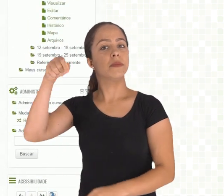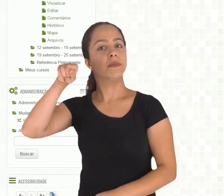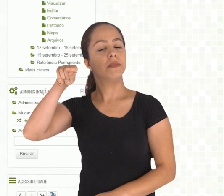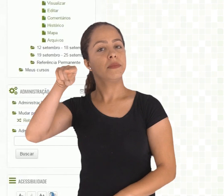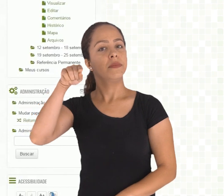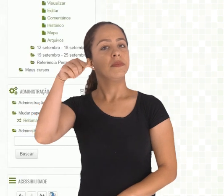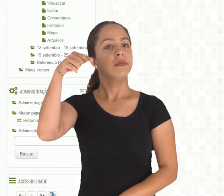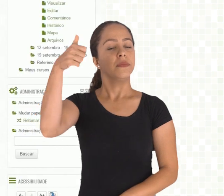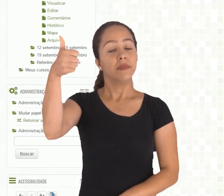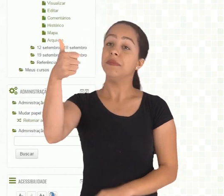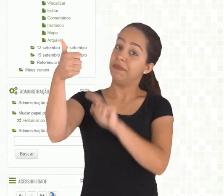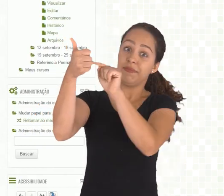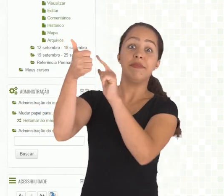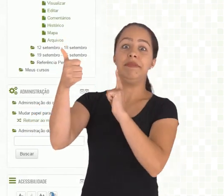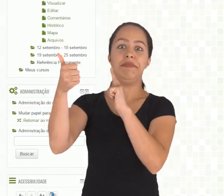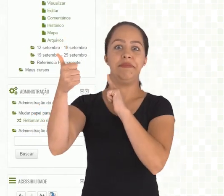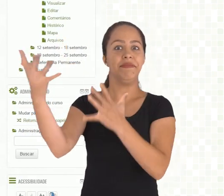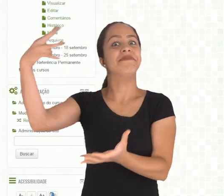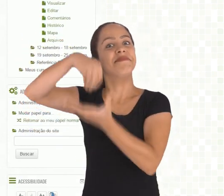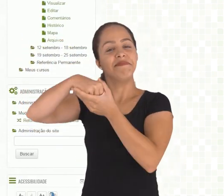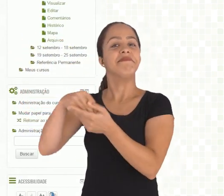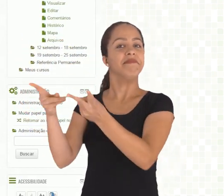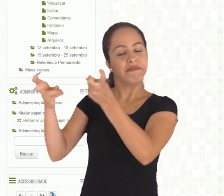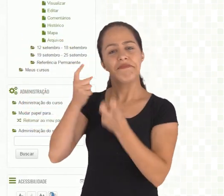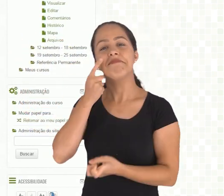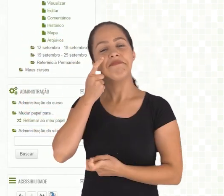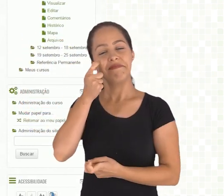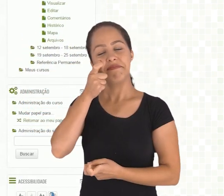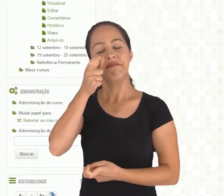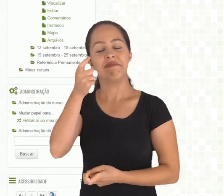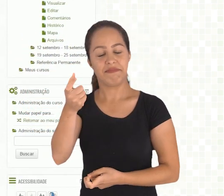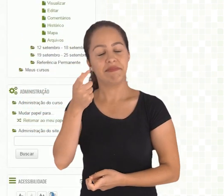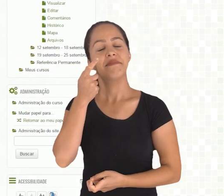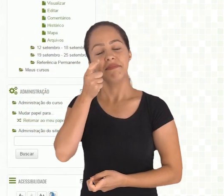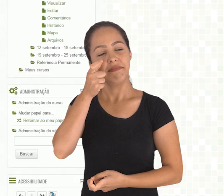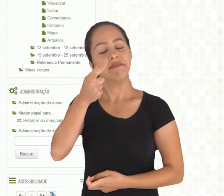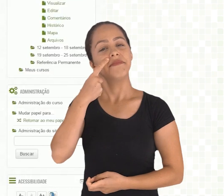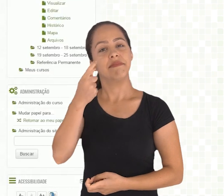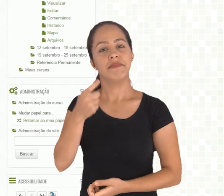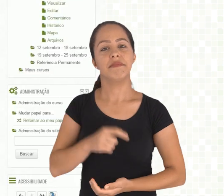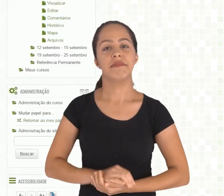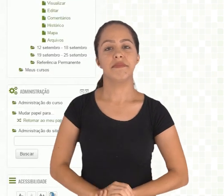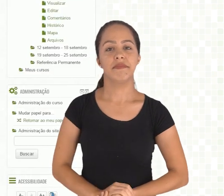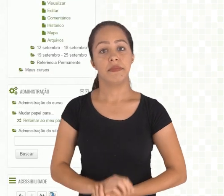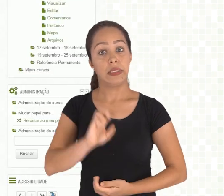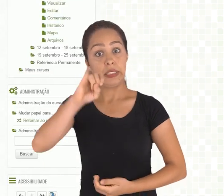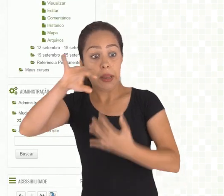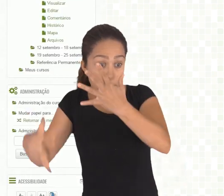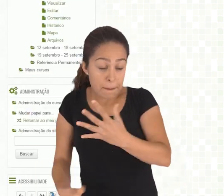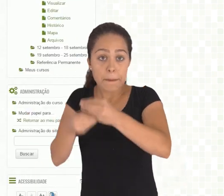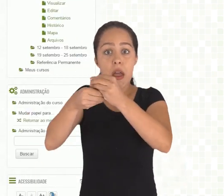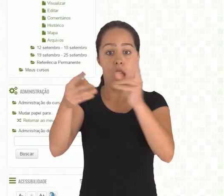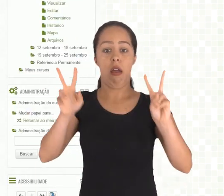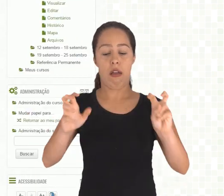índice olha só ele já organizou pra gente um título de um primeiro nível e no segundo nível